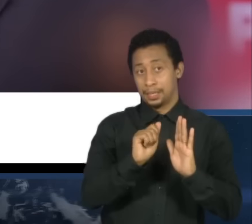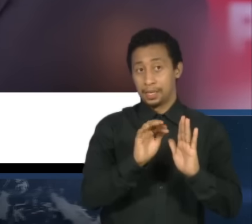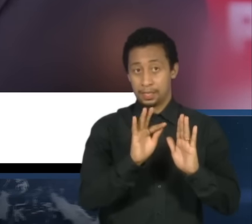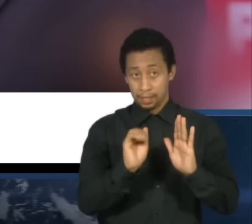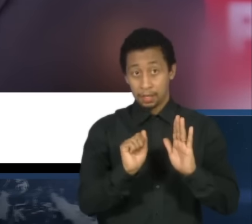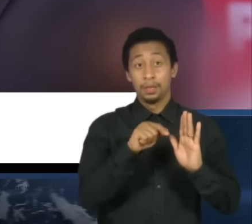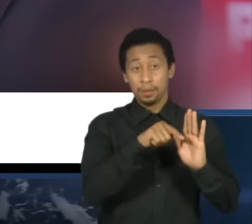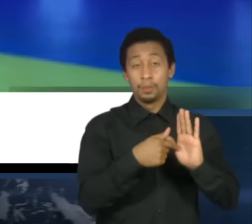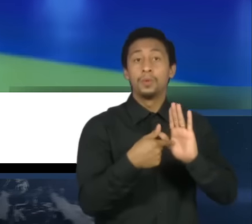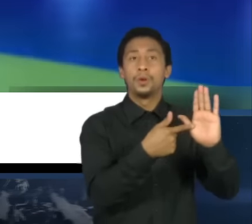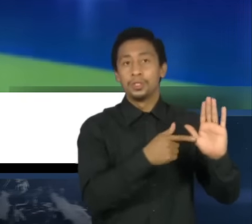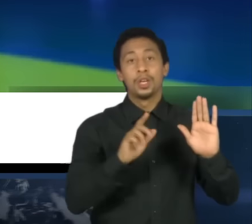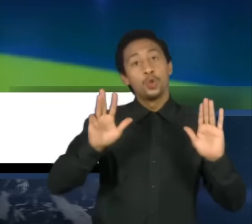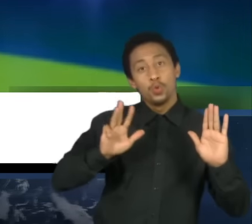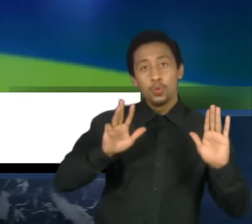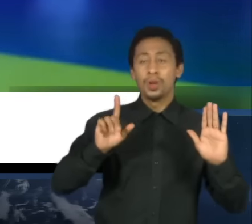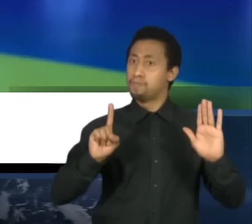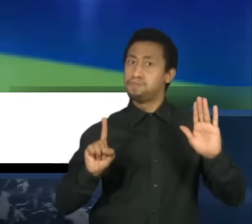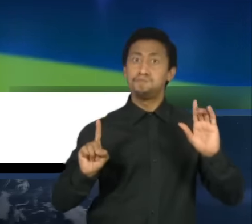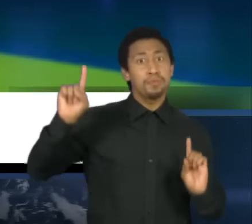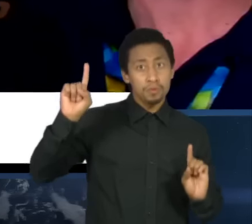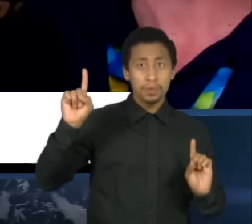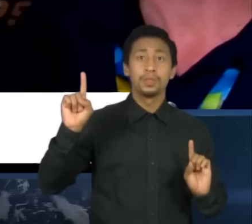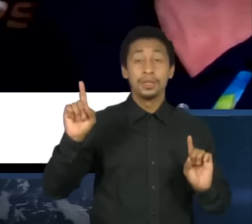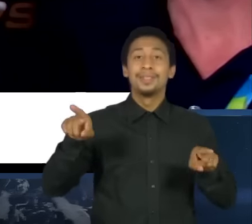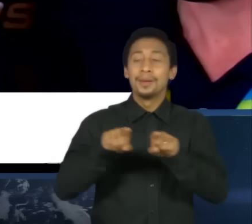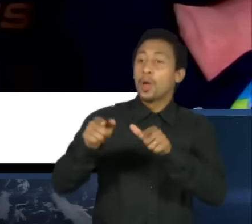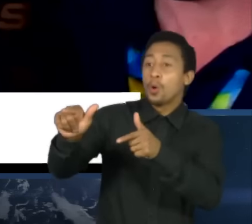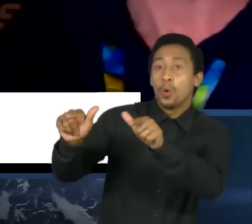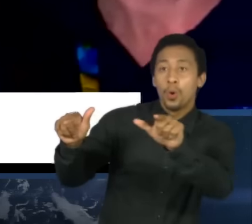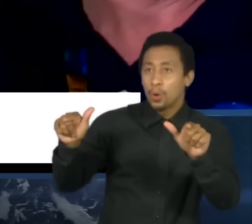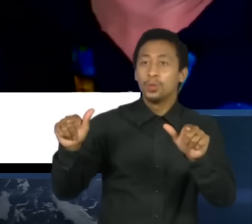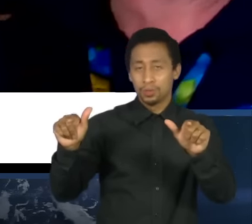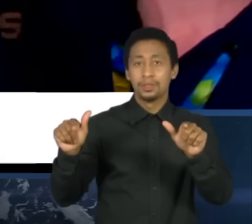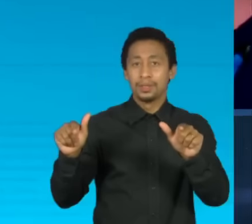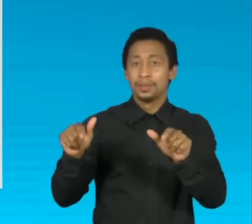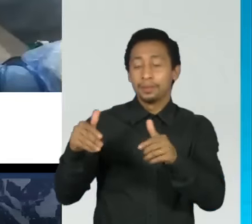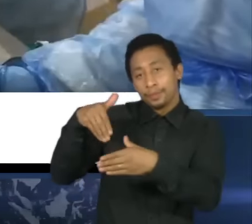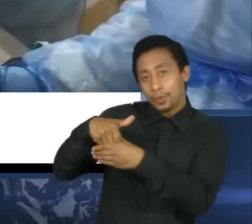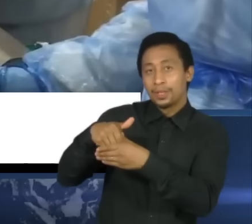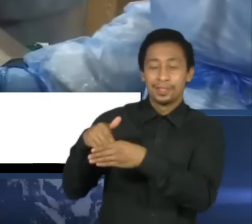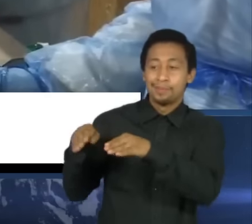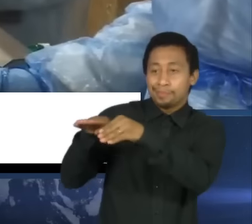nas intenções de voto e candidatos da terceira via tecnicamente empatados.